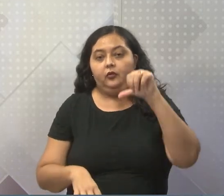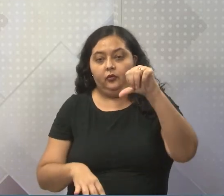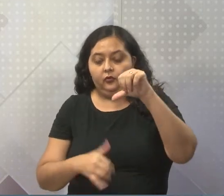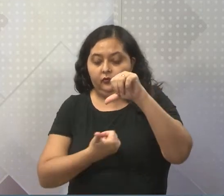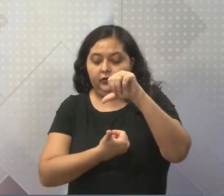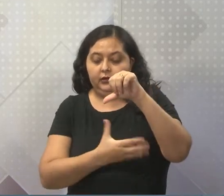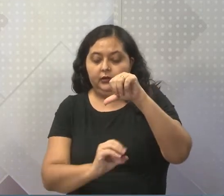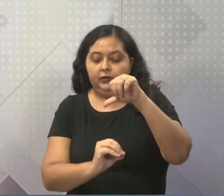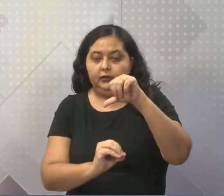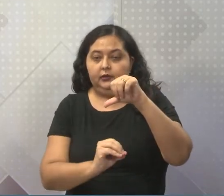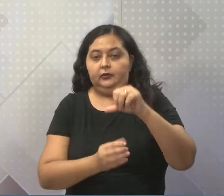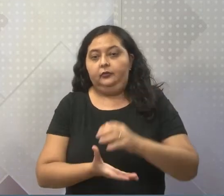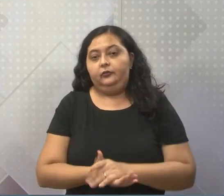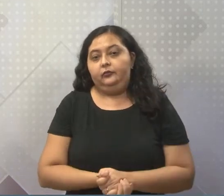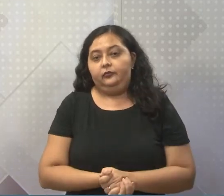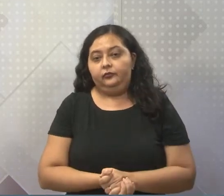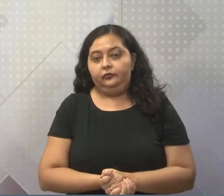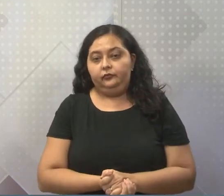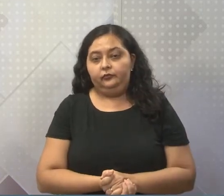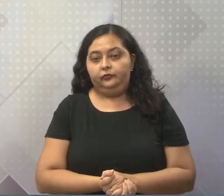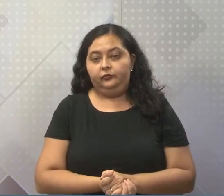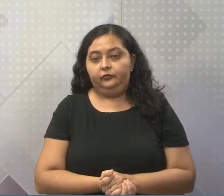décimos.